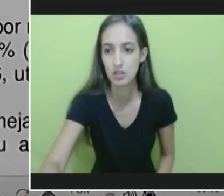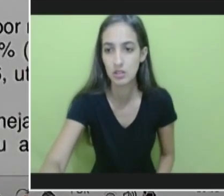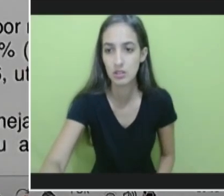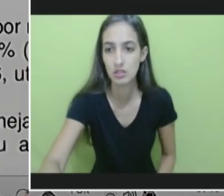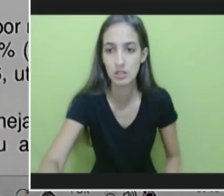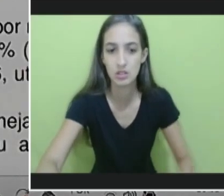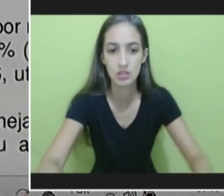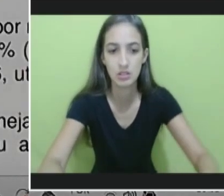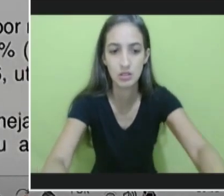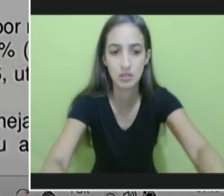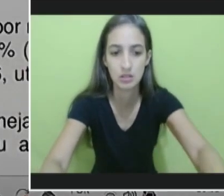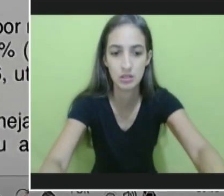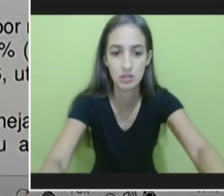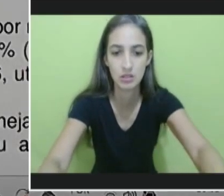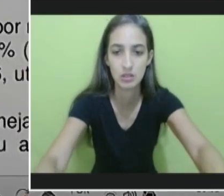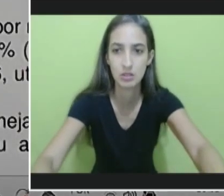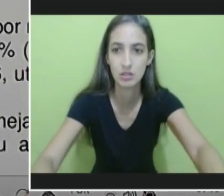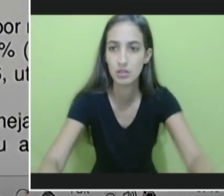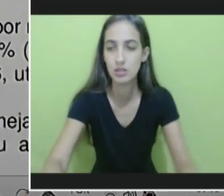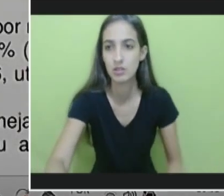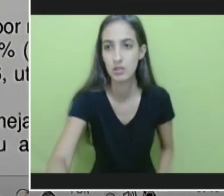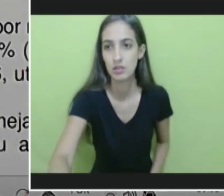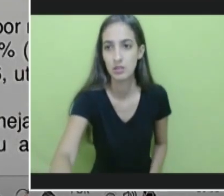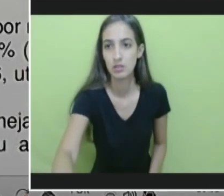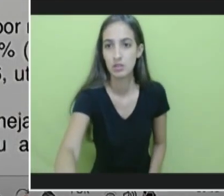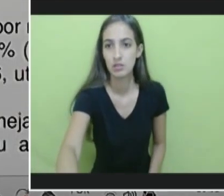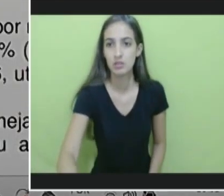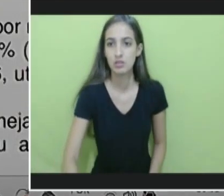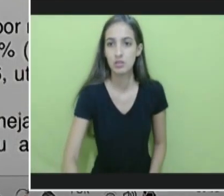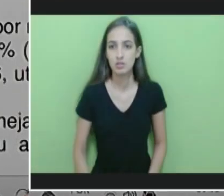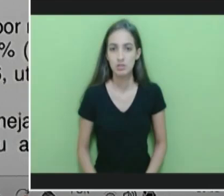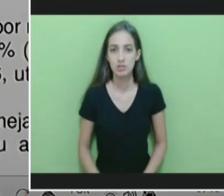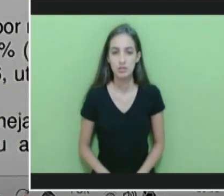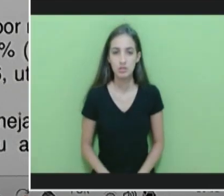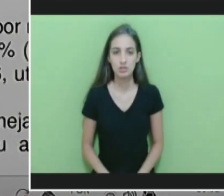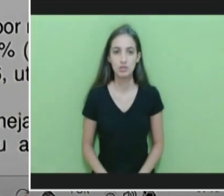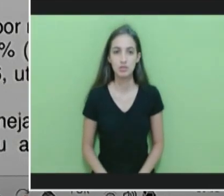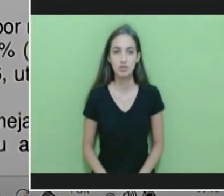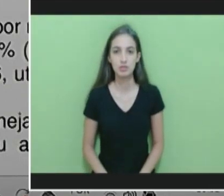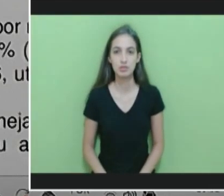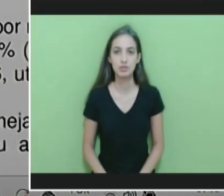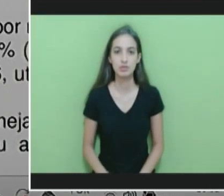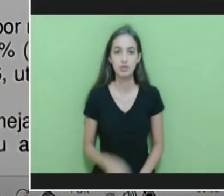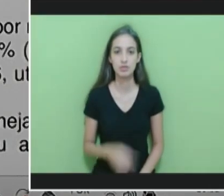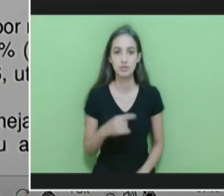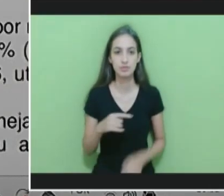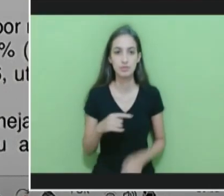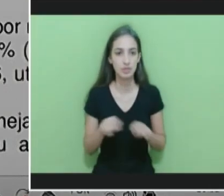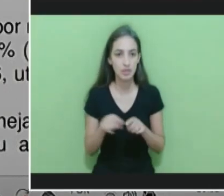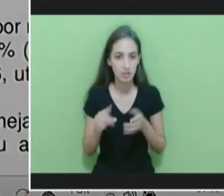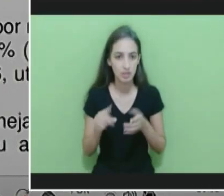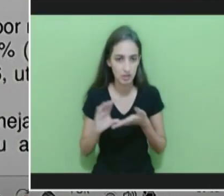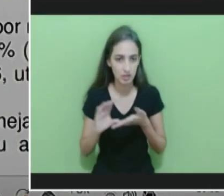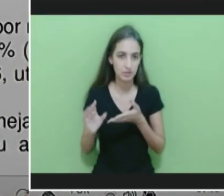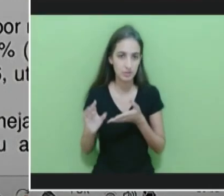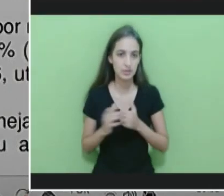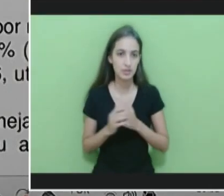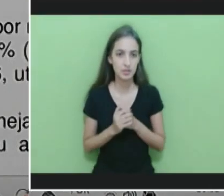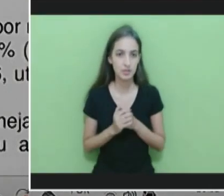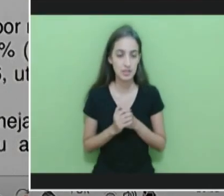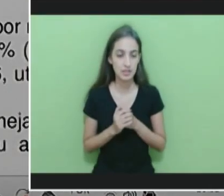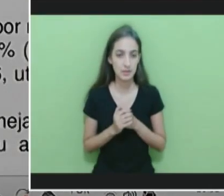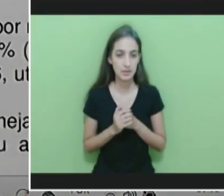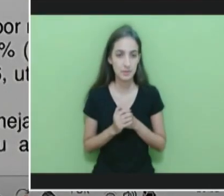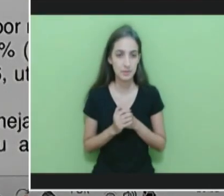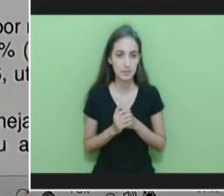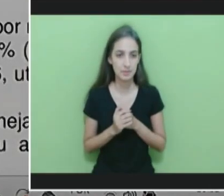obedecerá, dentro de cada projeto, atividade ou operações especiais, a dotação fixada para cada grupo, de natureza de